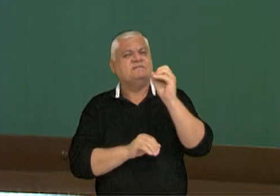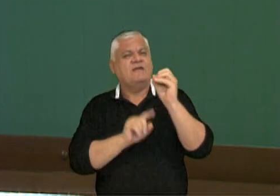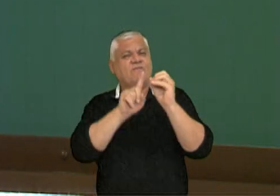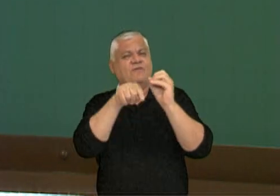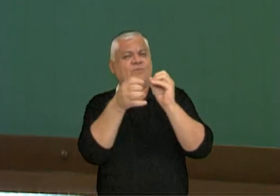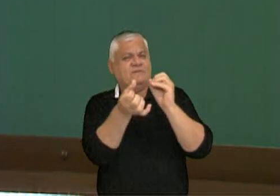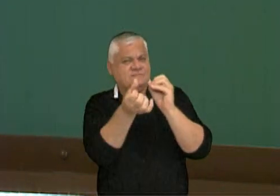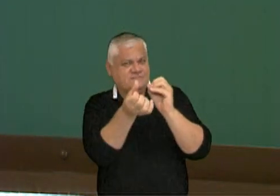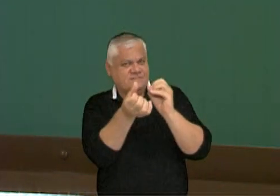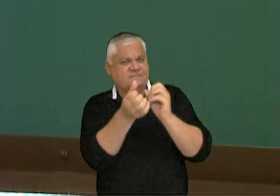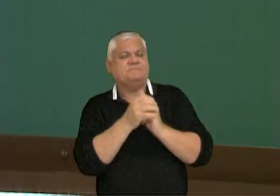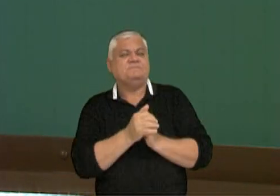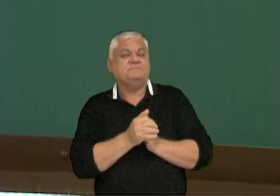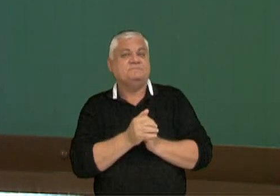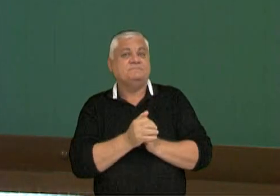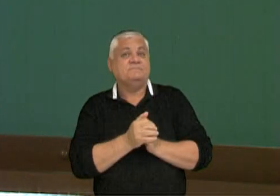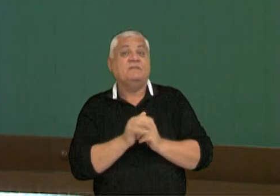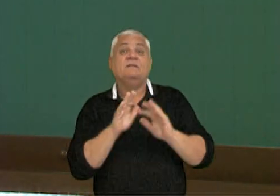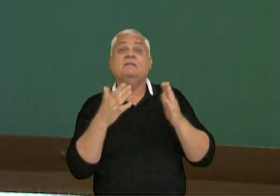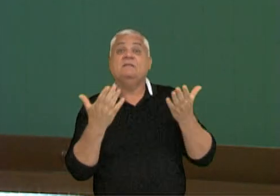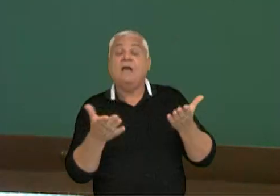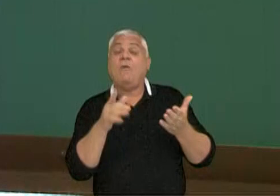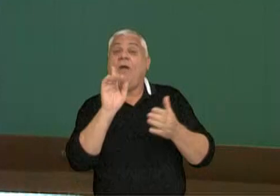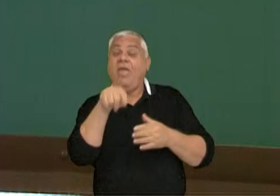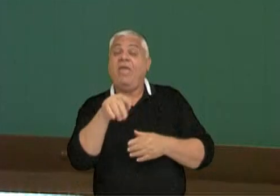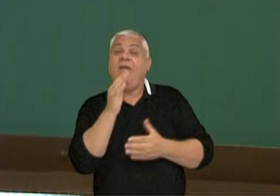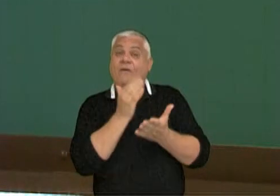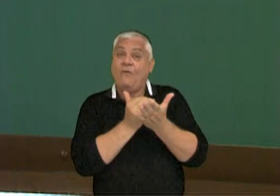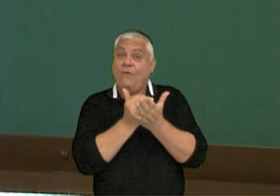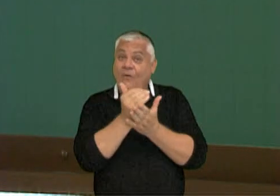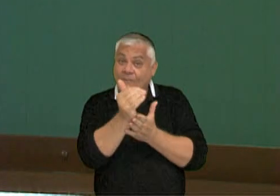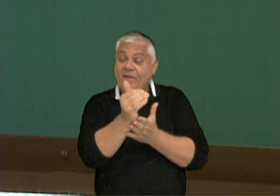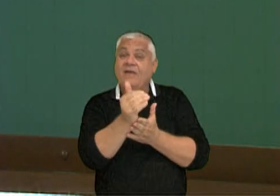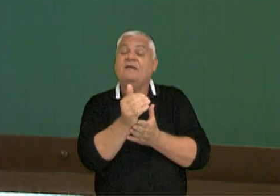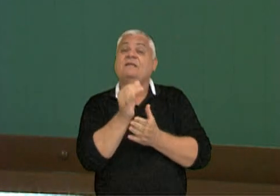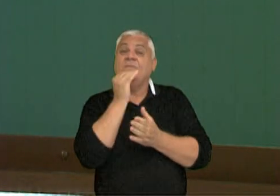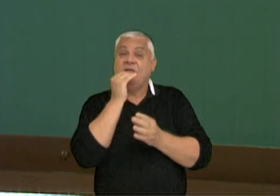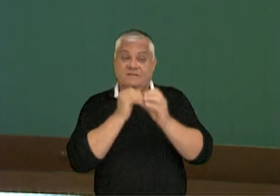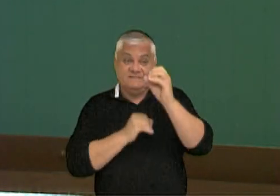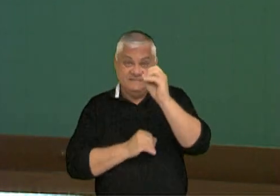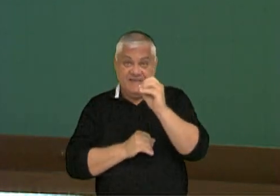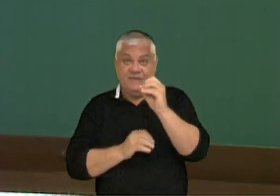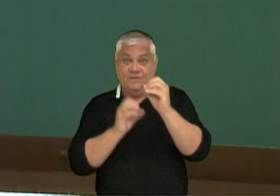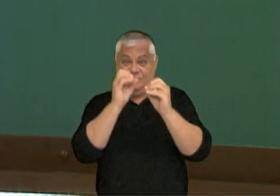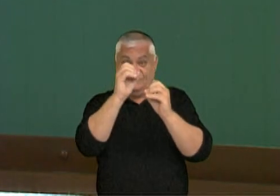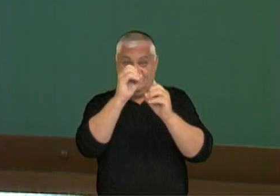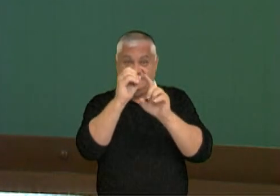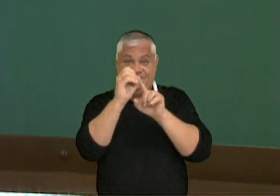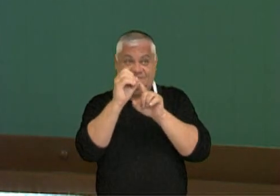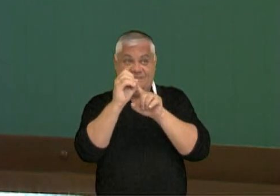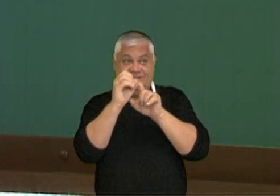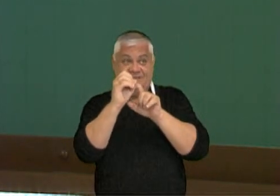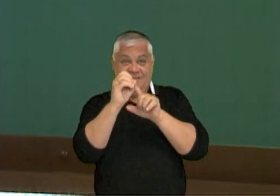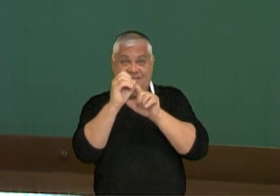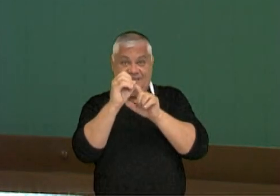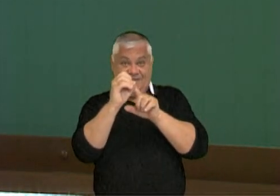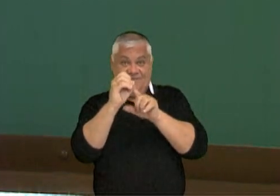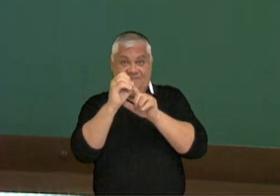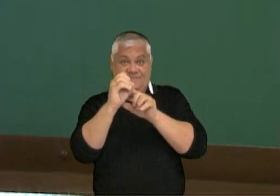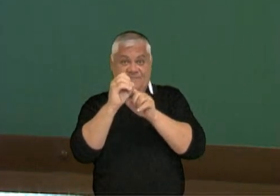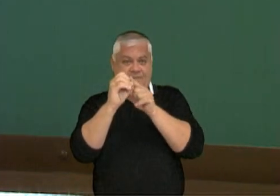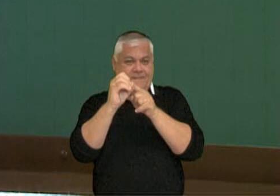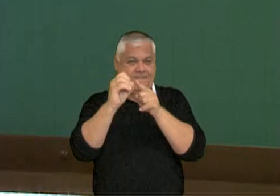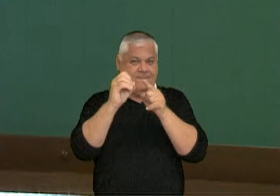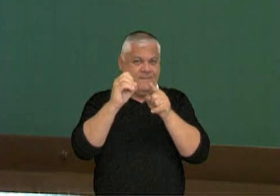0,6, ok? Como ele vai ser um número que começa com a parte inteira 0, você sabe que ele vai estar à esquerda